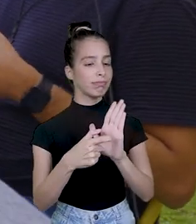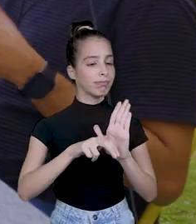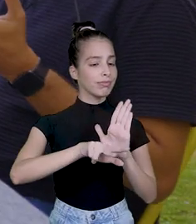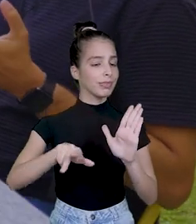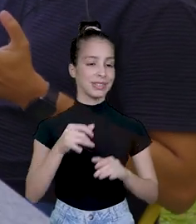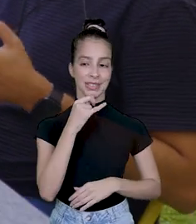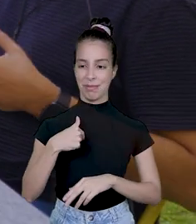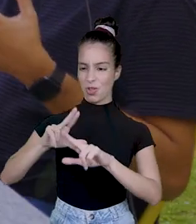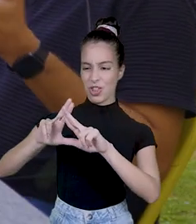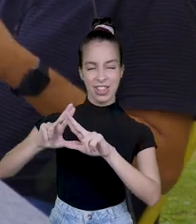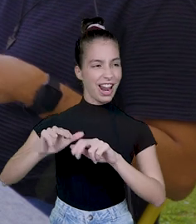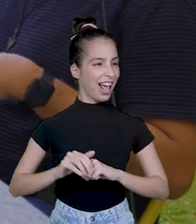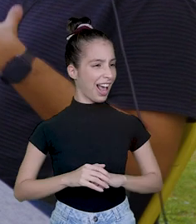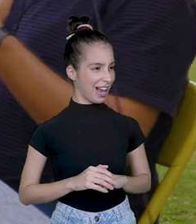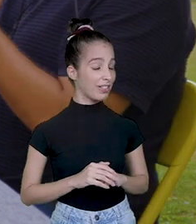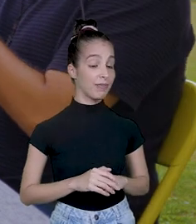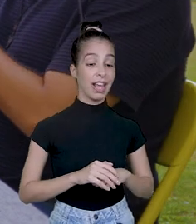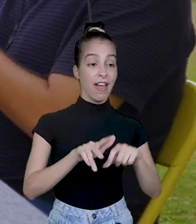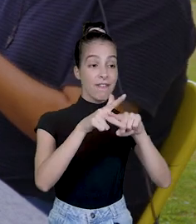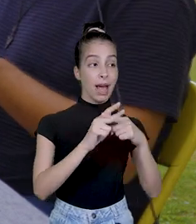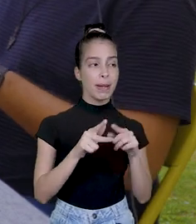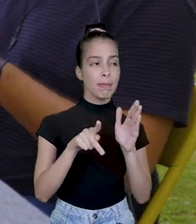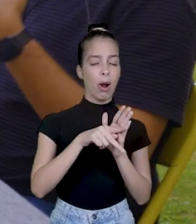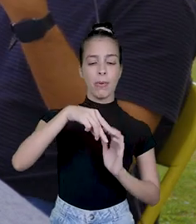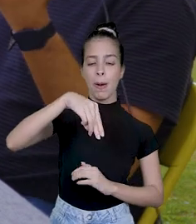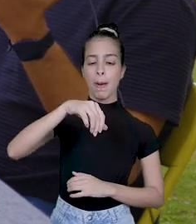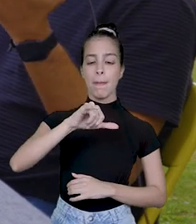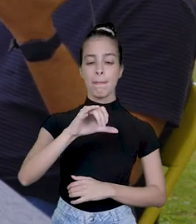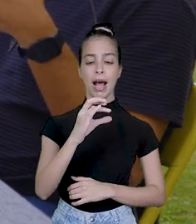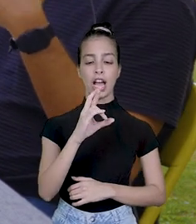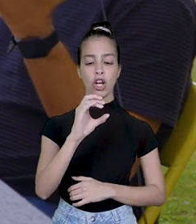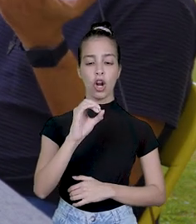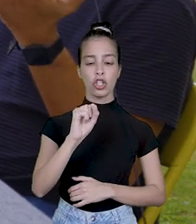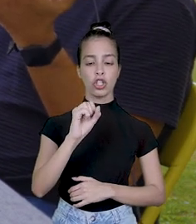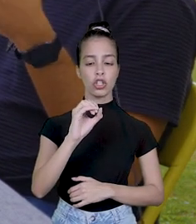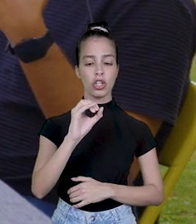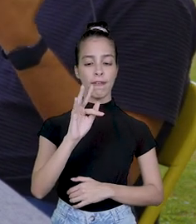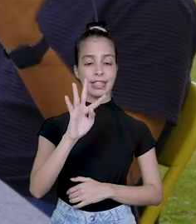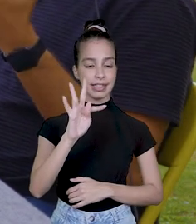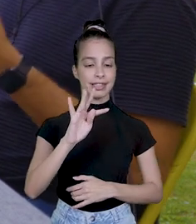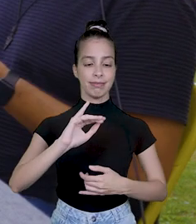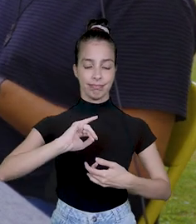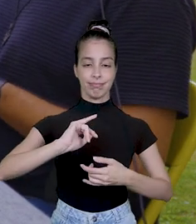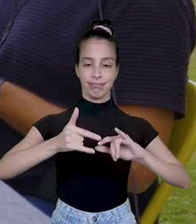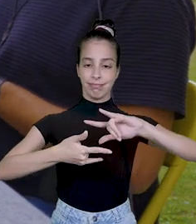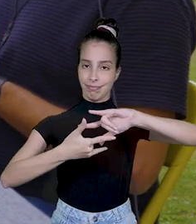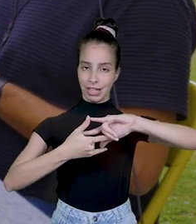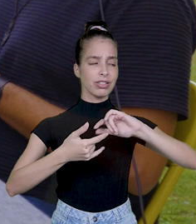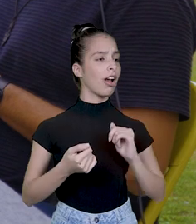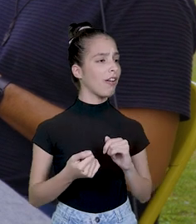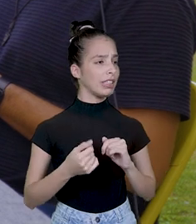por os drives né Google Drive as ferramentas da Microsoft e outras n ferramentas que existem na internet e